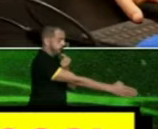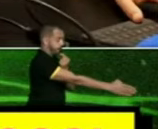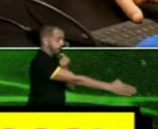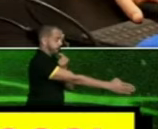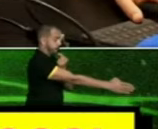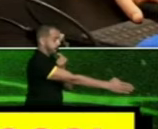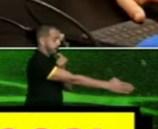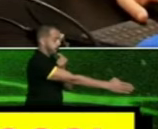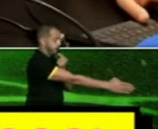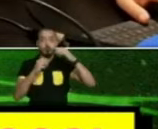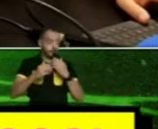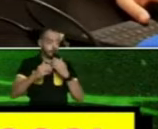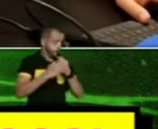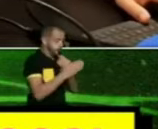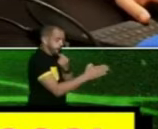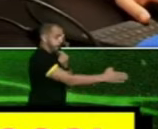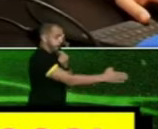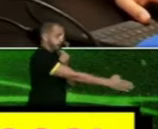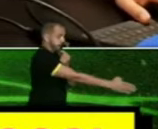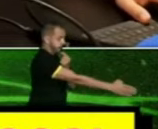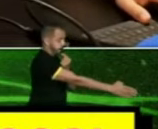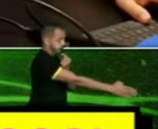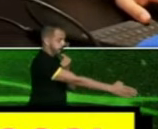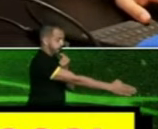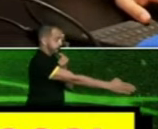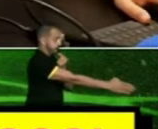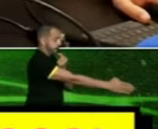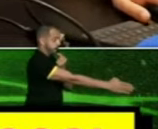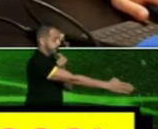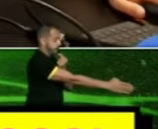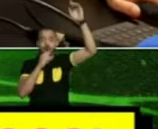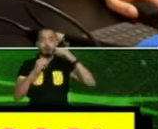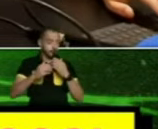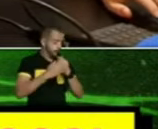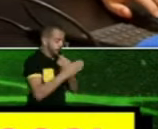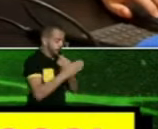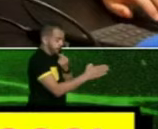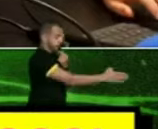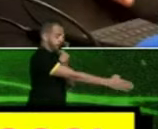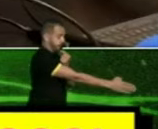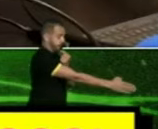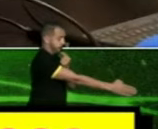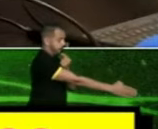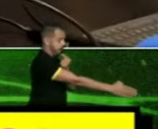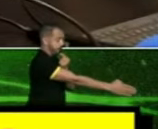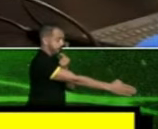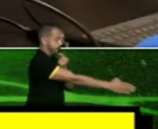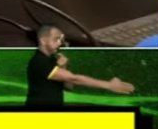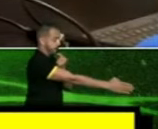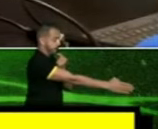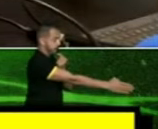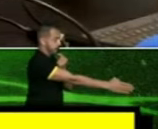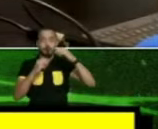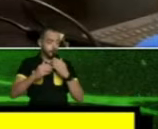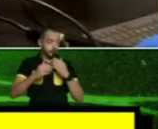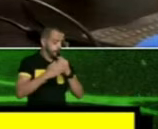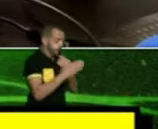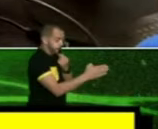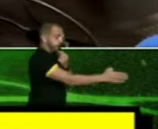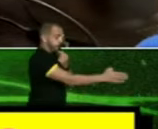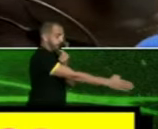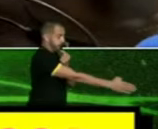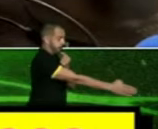Saria lançamento Espetacular me pareceu do zaro a infiltração como o